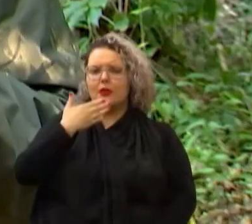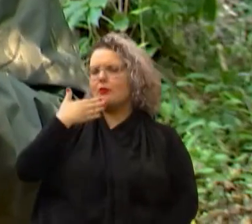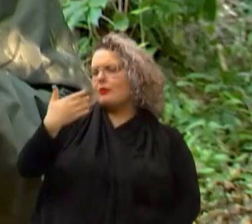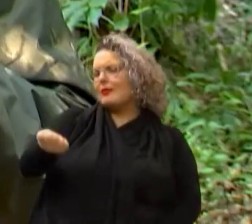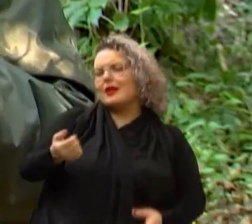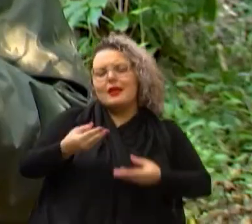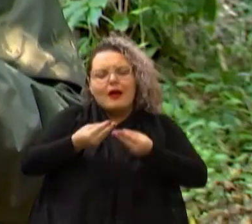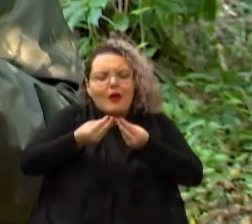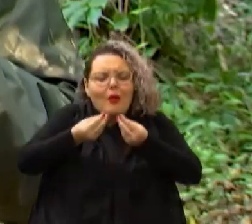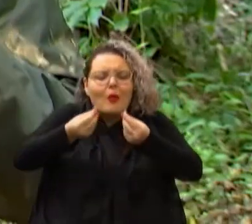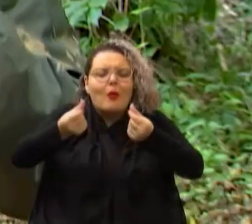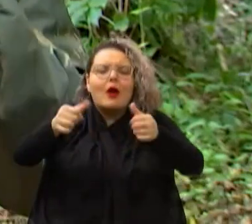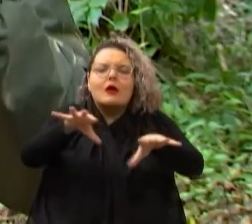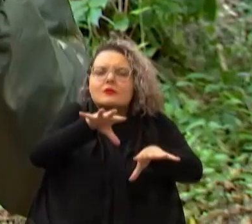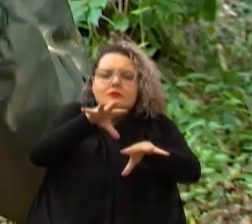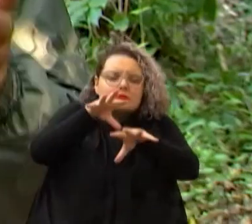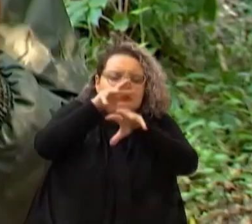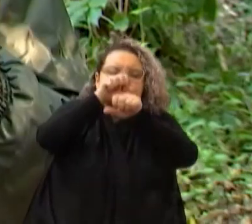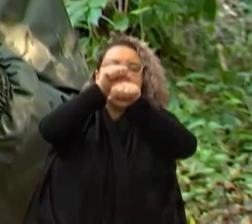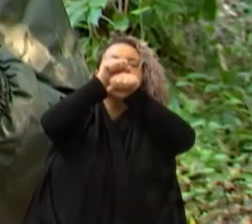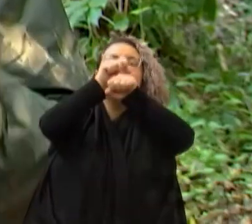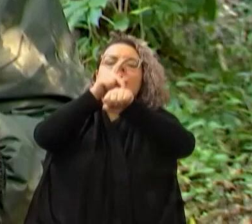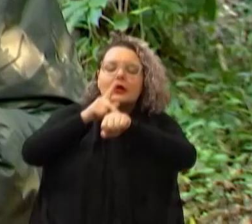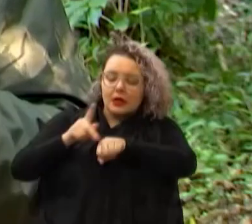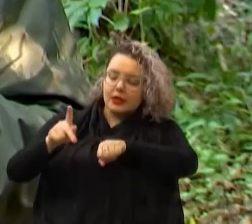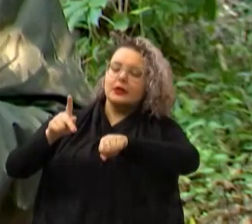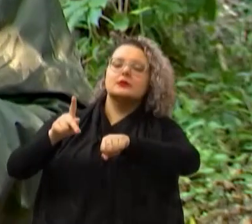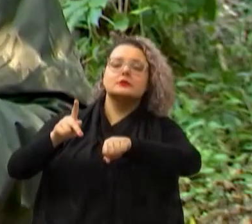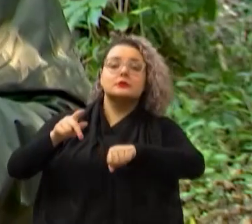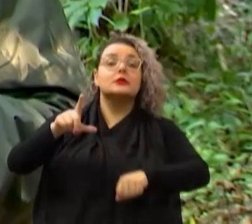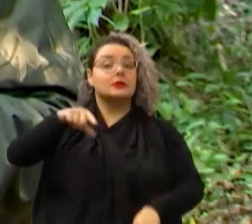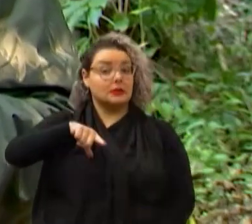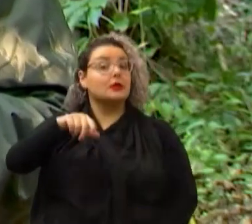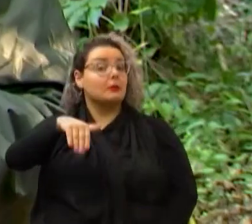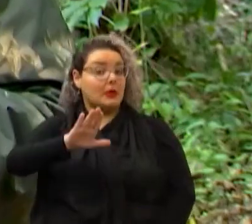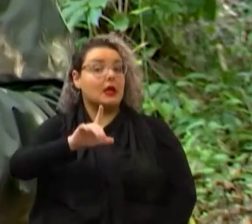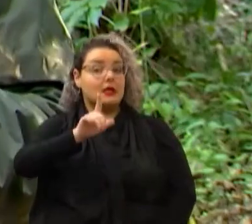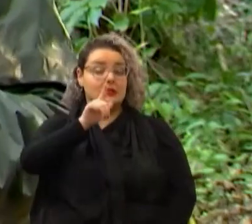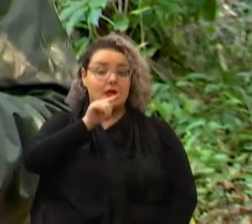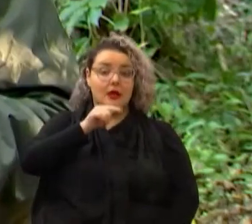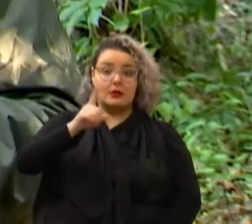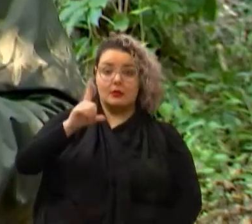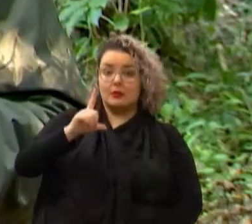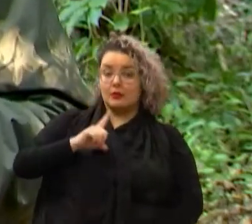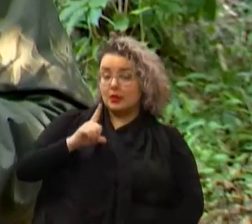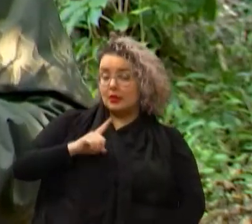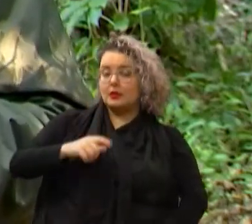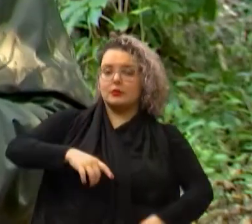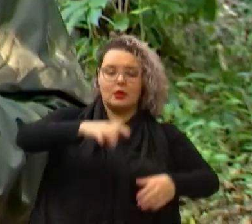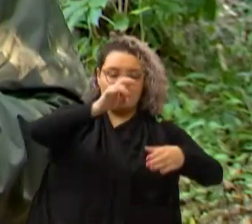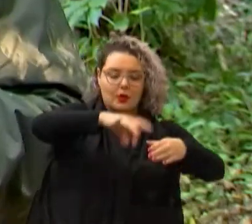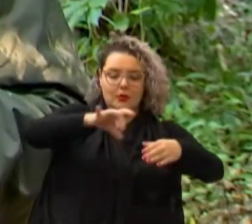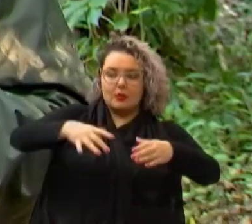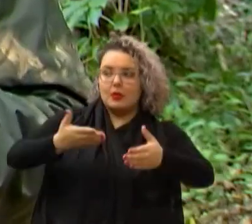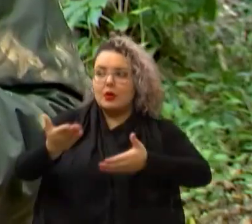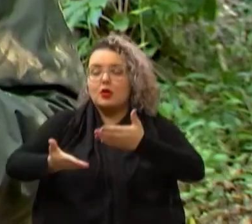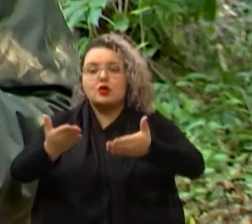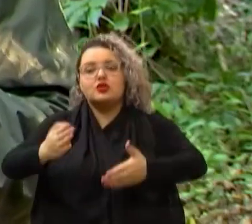de Campinas, né? Em melhorar a qualidade do ar, em termos mais água, que nós estamos plantando